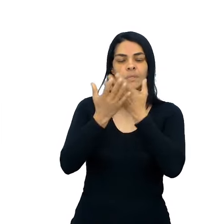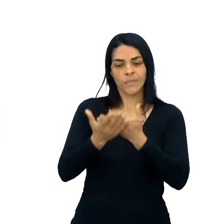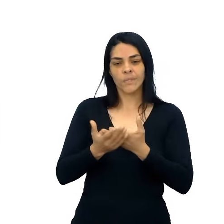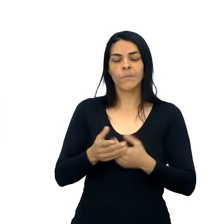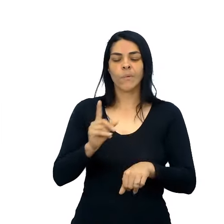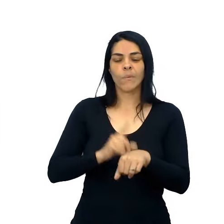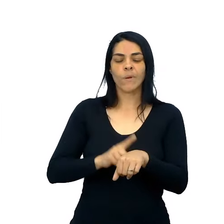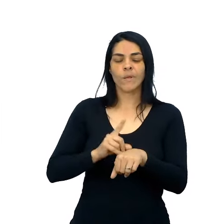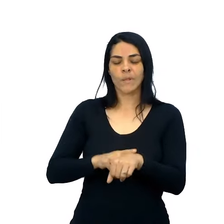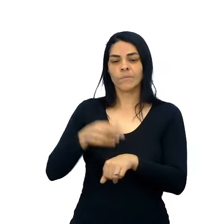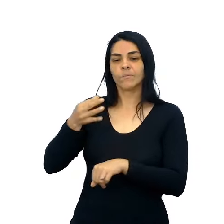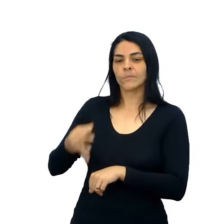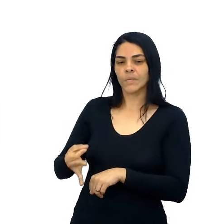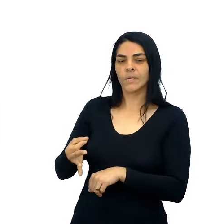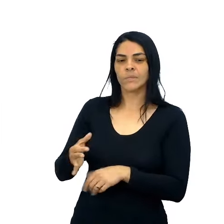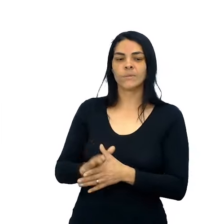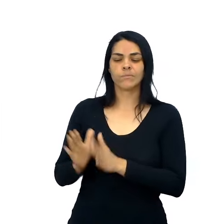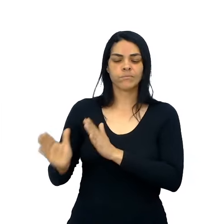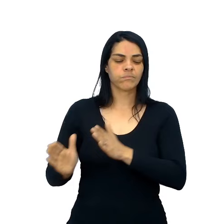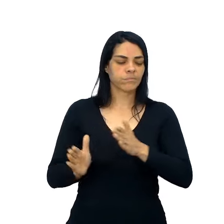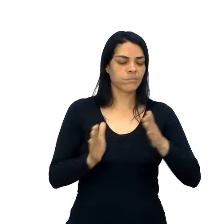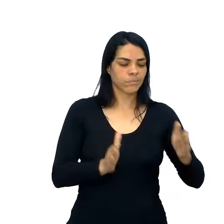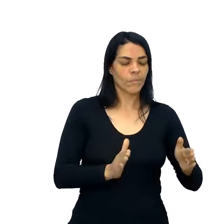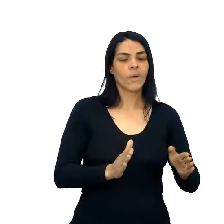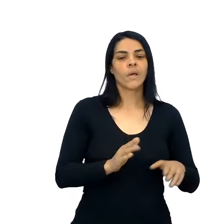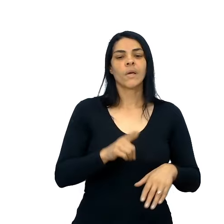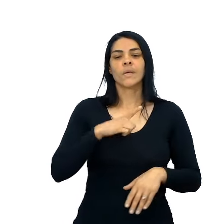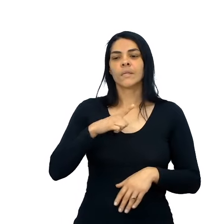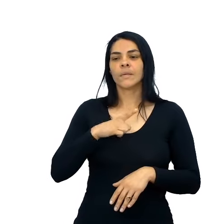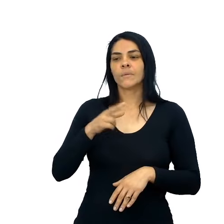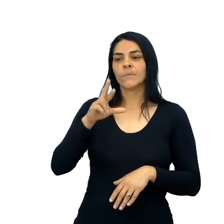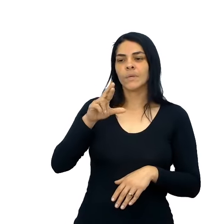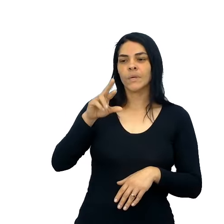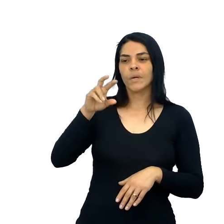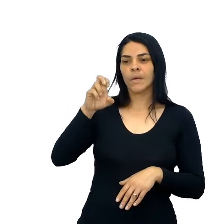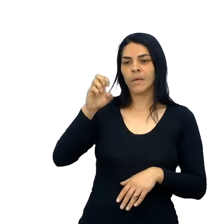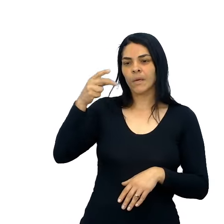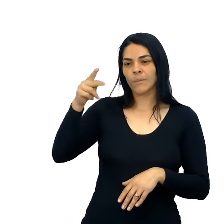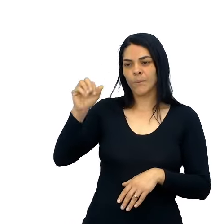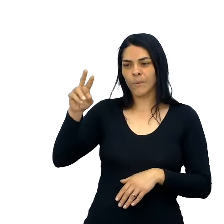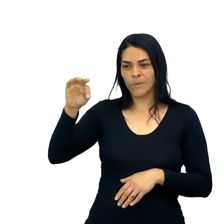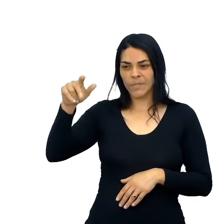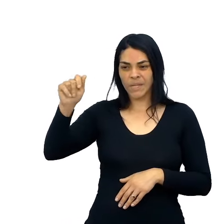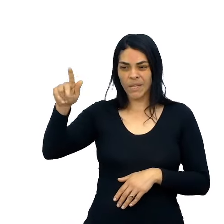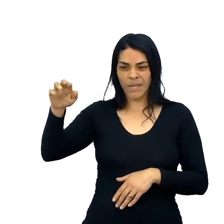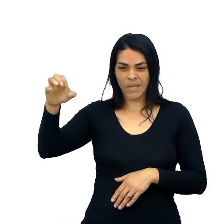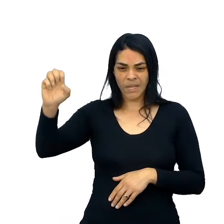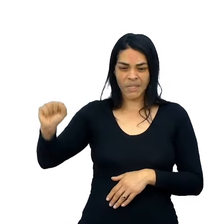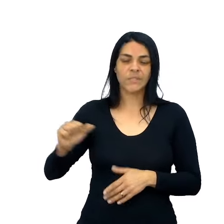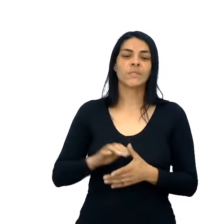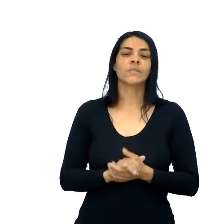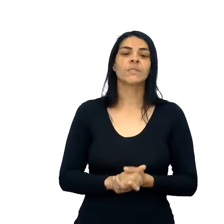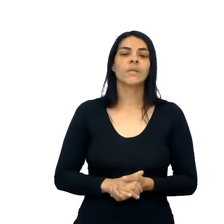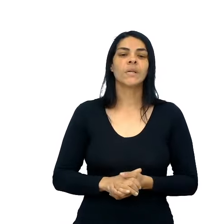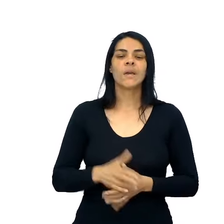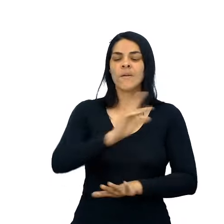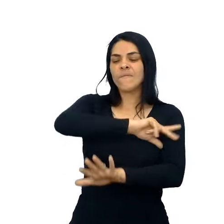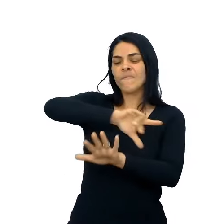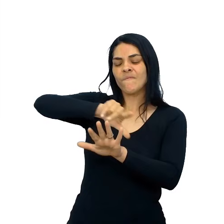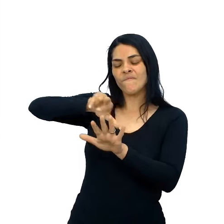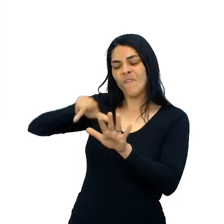determinados tempos. Para isso, nós temos notícia, reportagem, crônica esportiva, social, relatos e